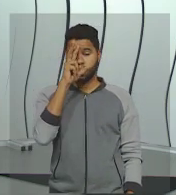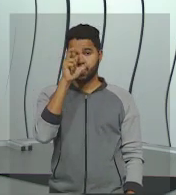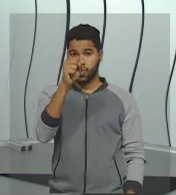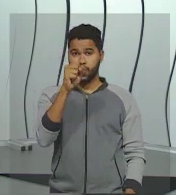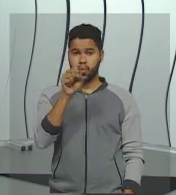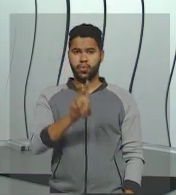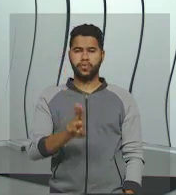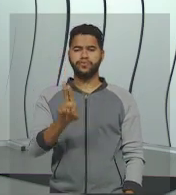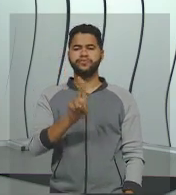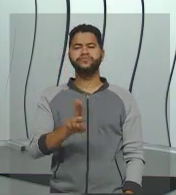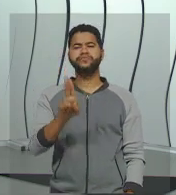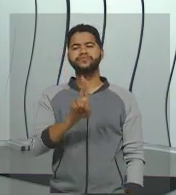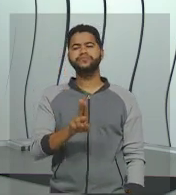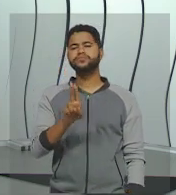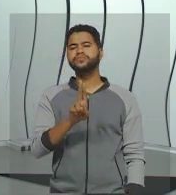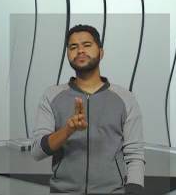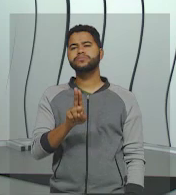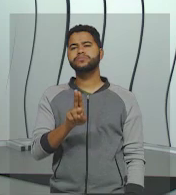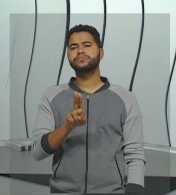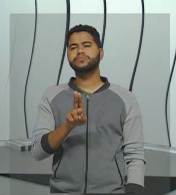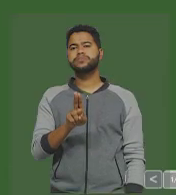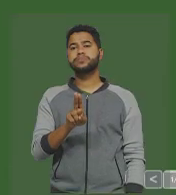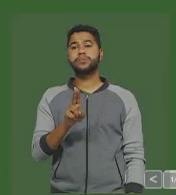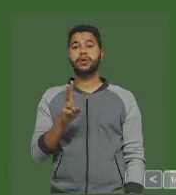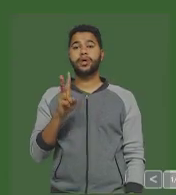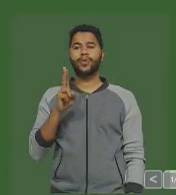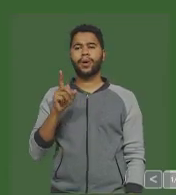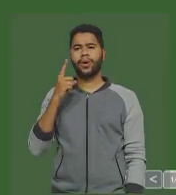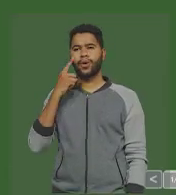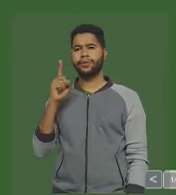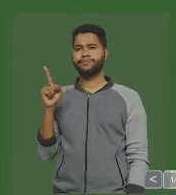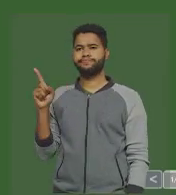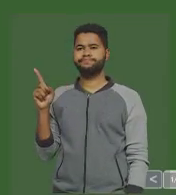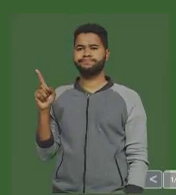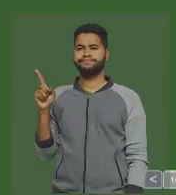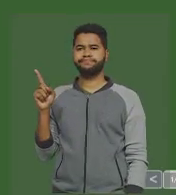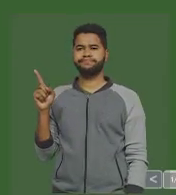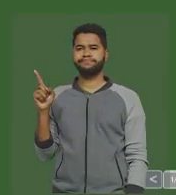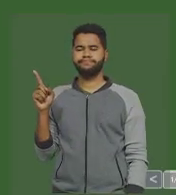aplicadas estejam dessa forma aqui.